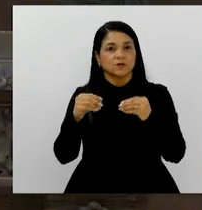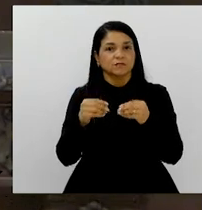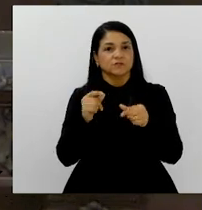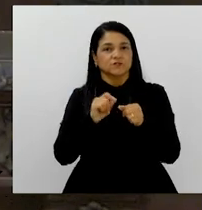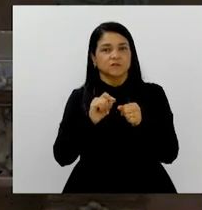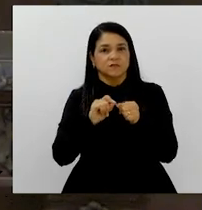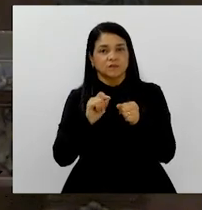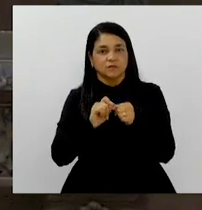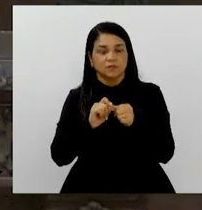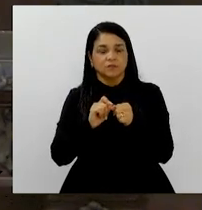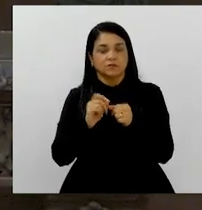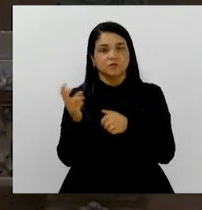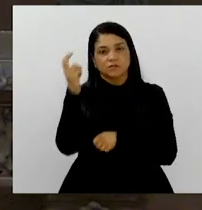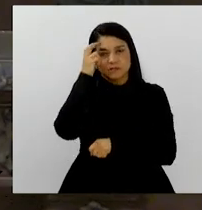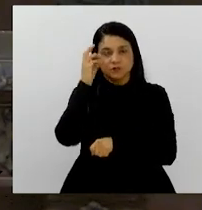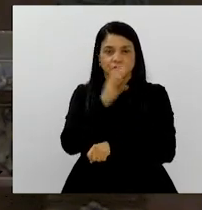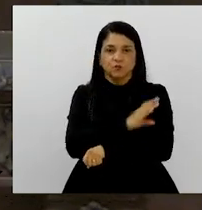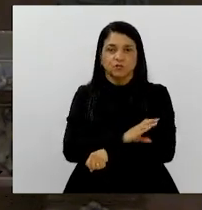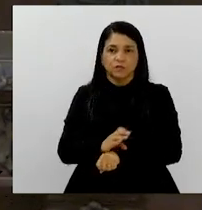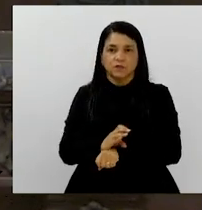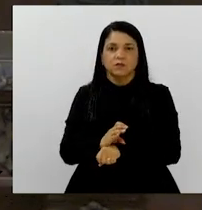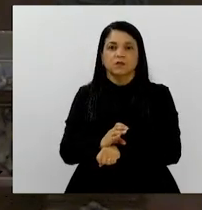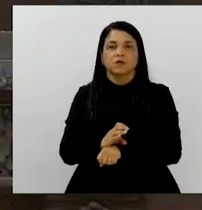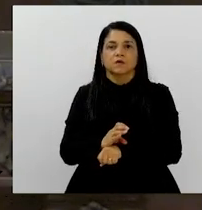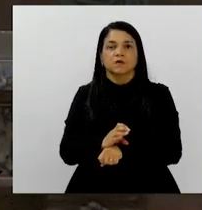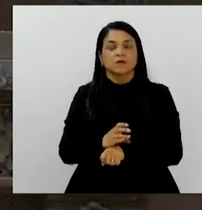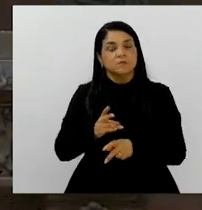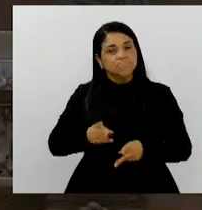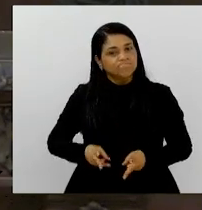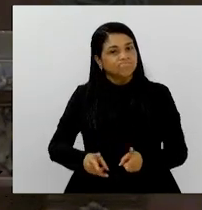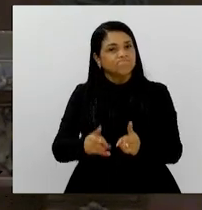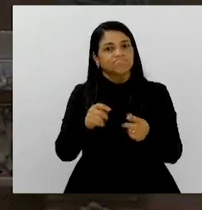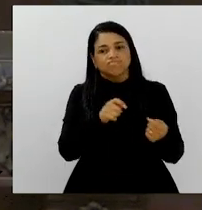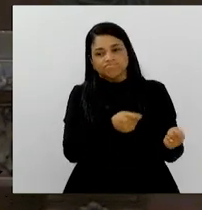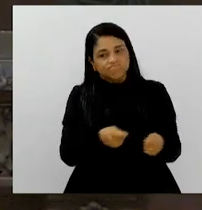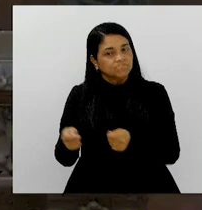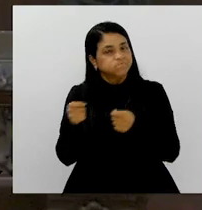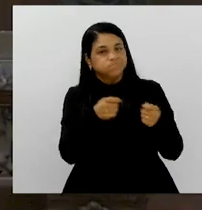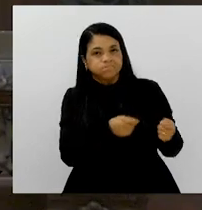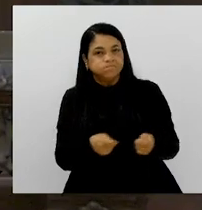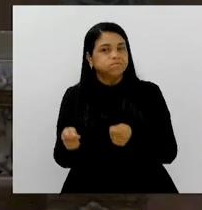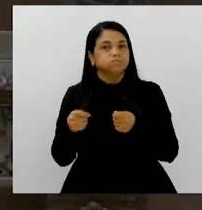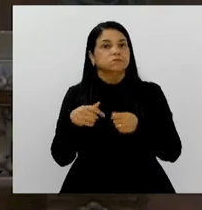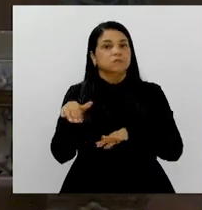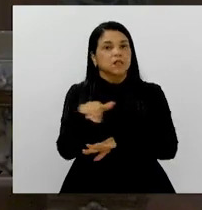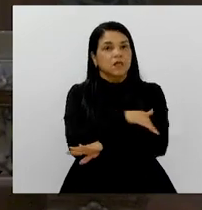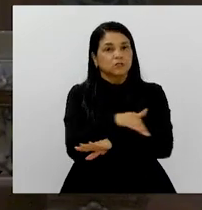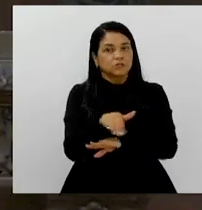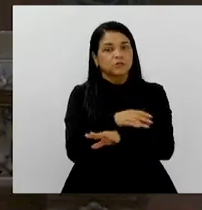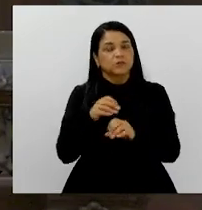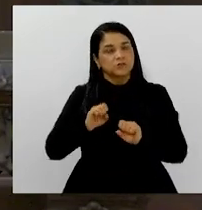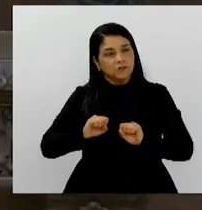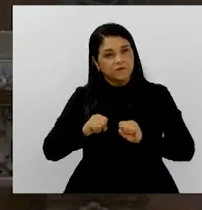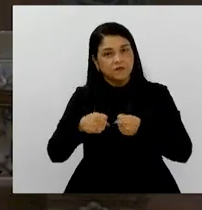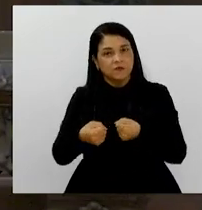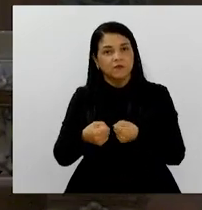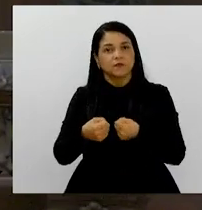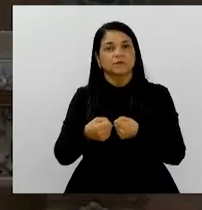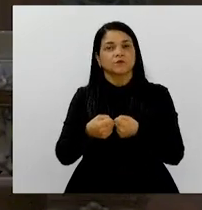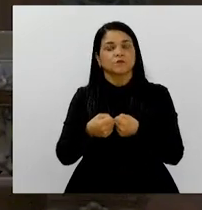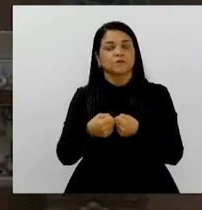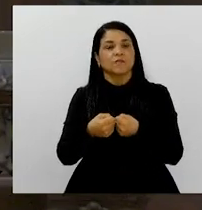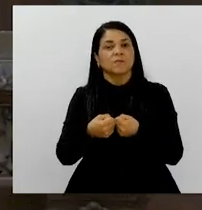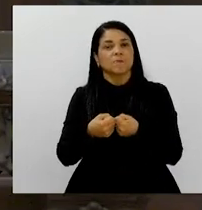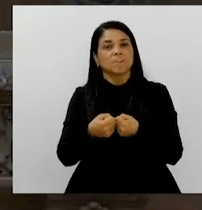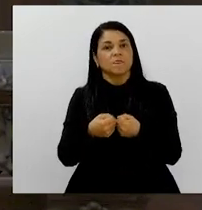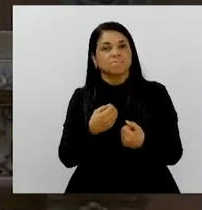e fazedoras de cultura que cotidianamente estão na rua defendendo o seu ganha-pão,